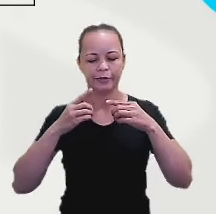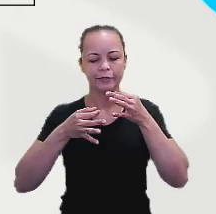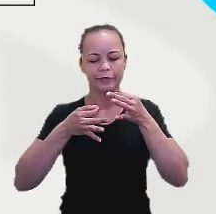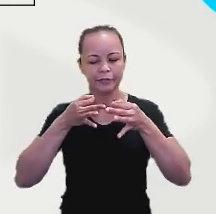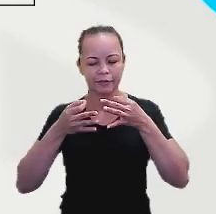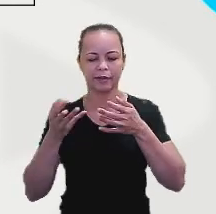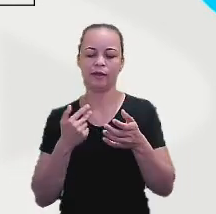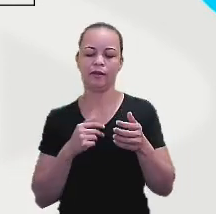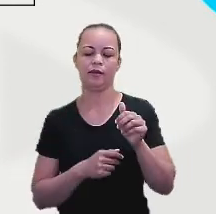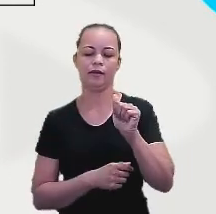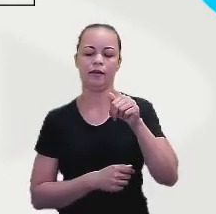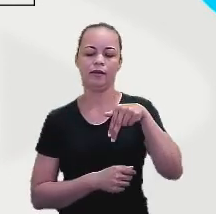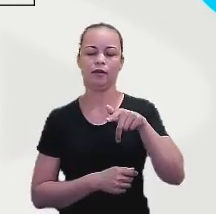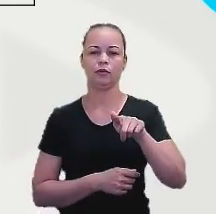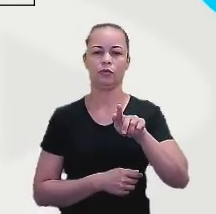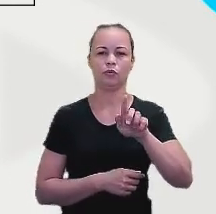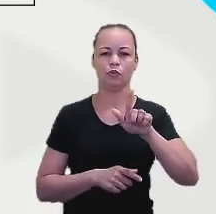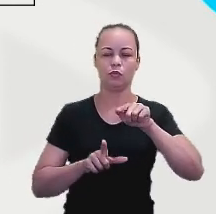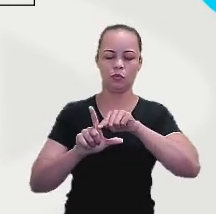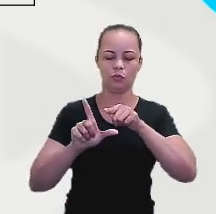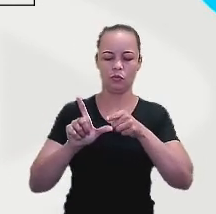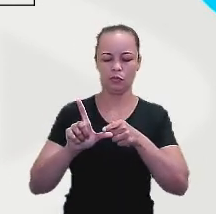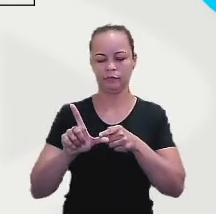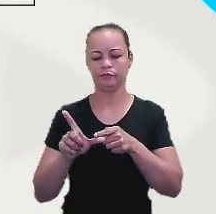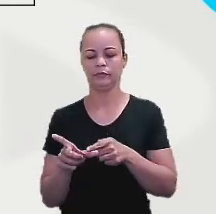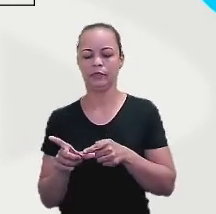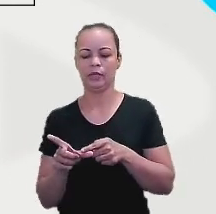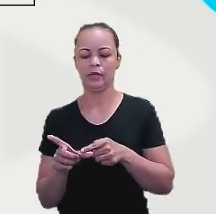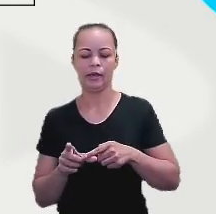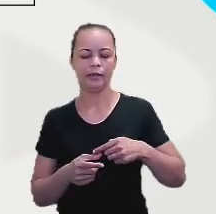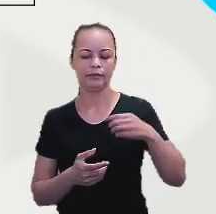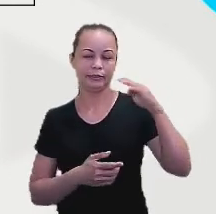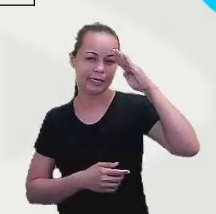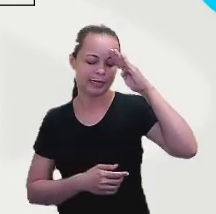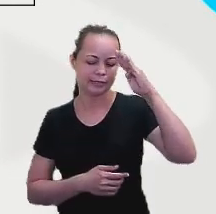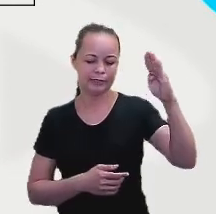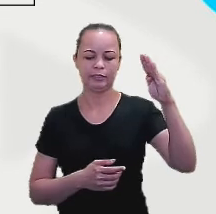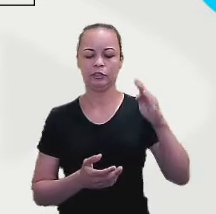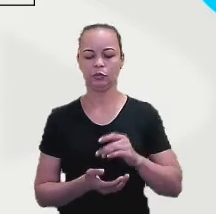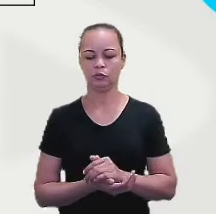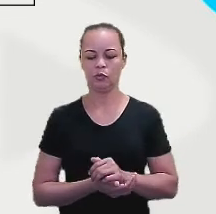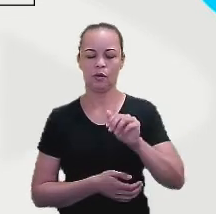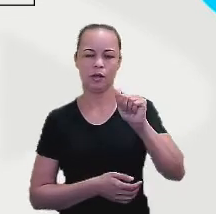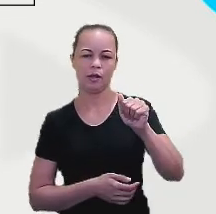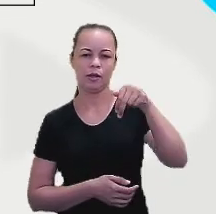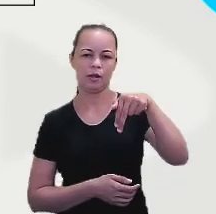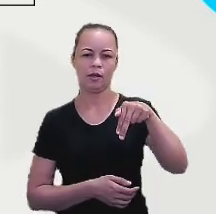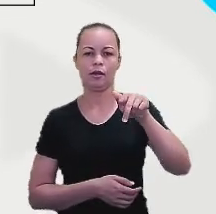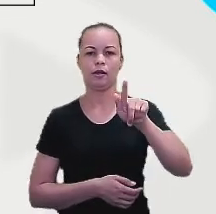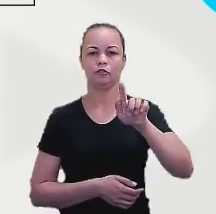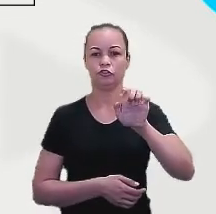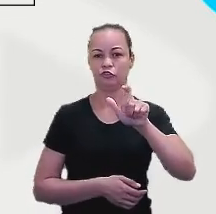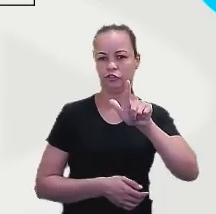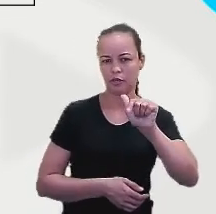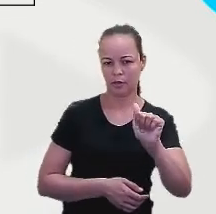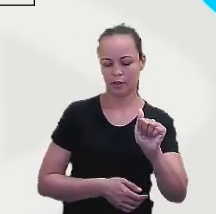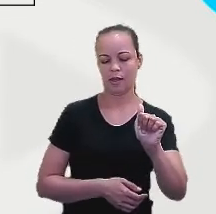Ângela, parágrafo. Então, a gente percebe que todas essas palavras estão acentuadas. Por quê? Porque a regra